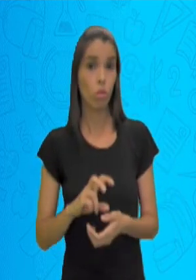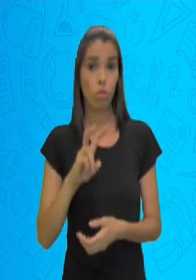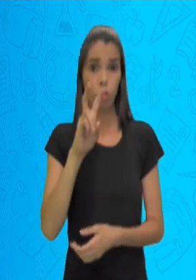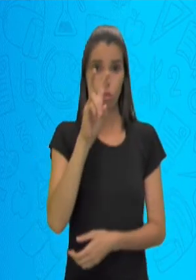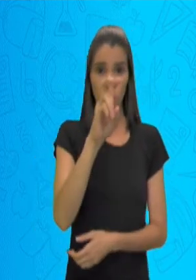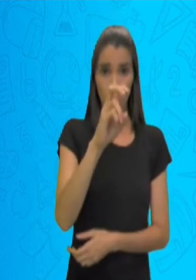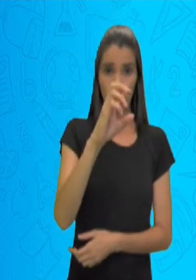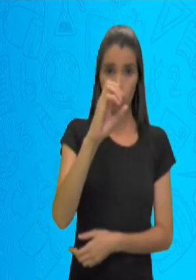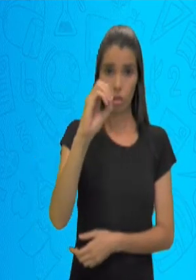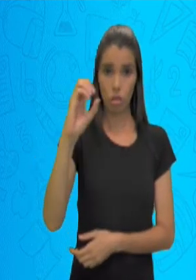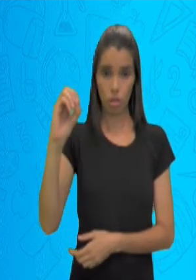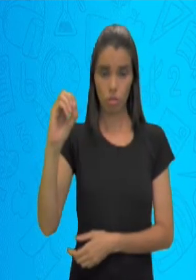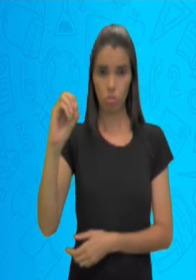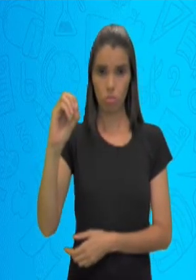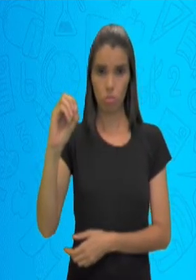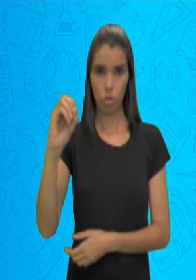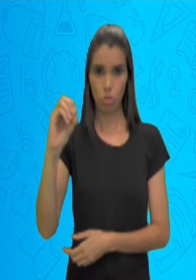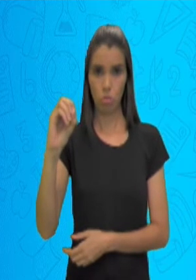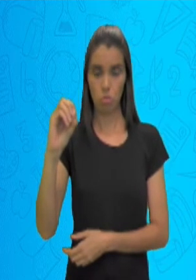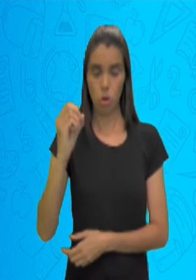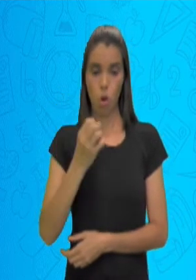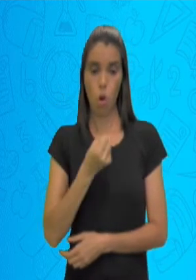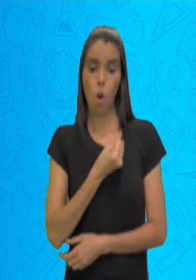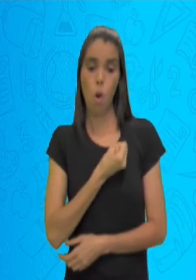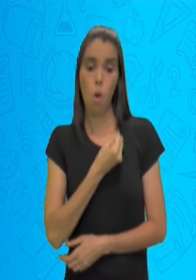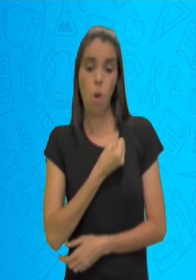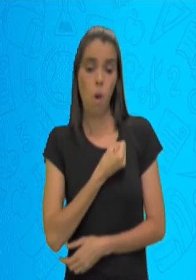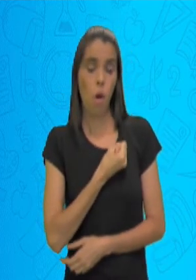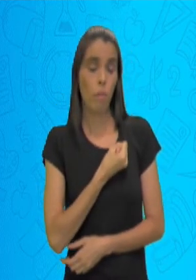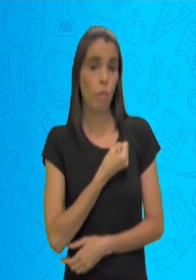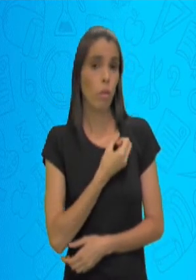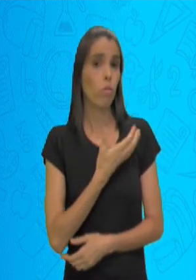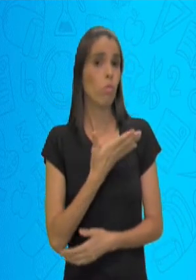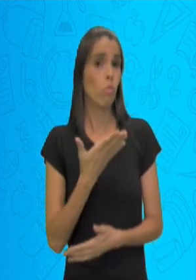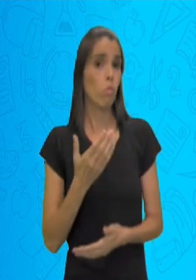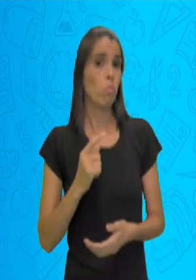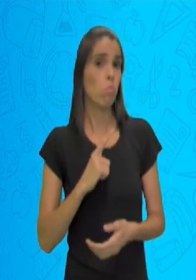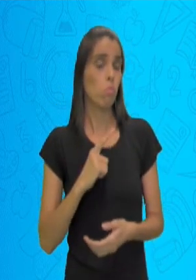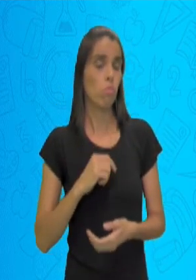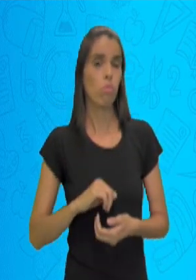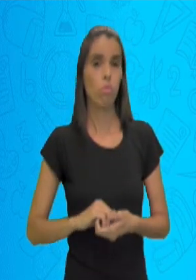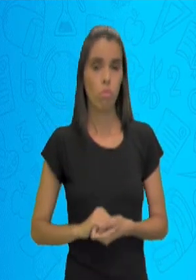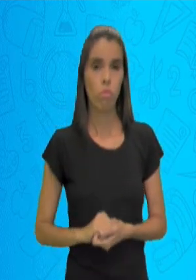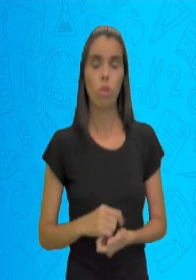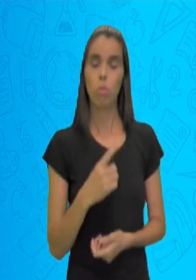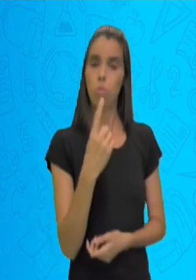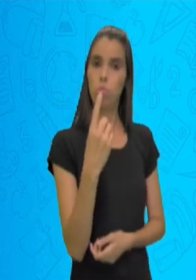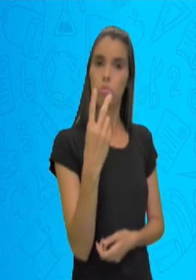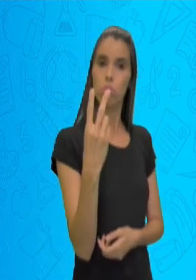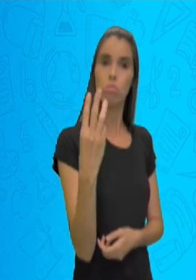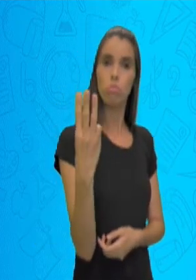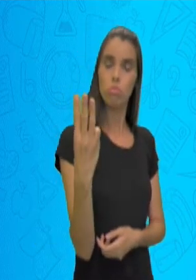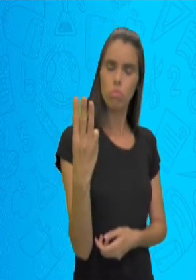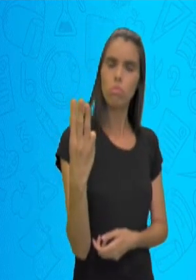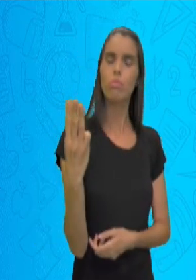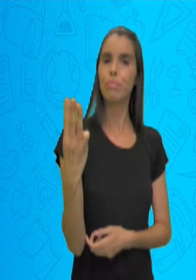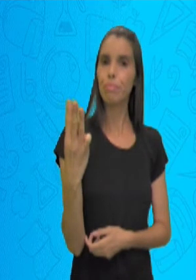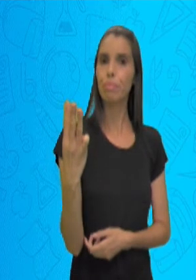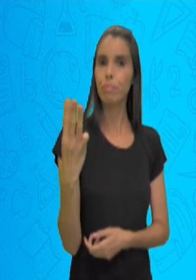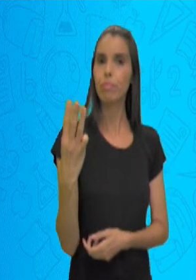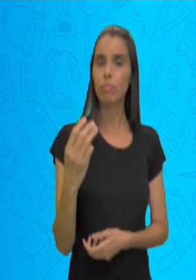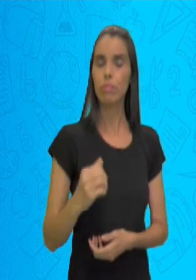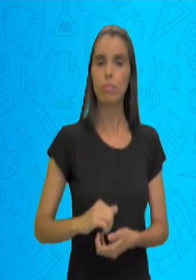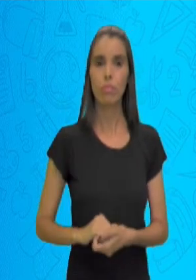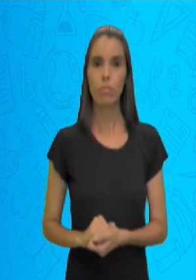500. Esse número é composto por quantas ordens? 1, 2, 3. Ele ocupa 3